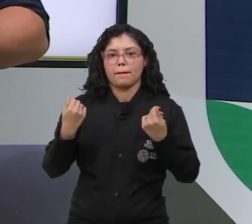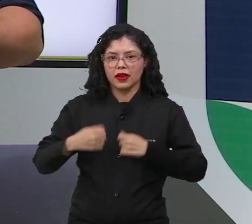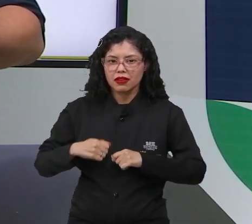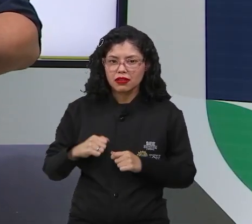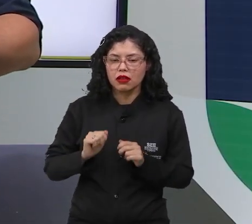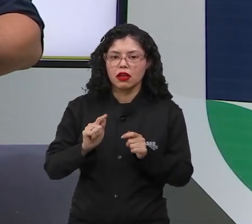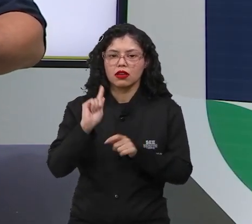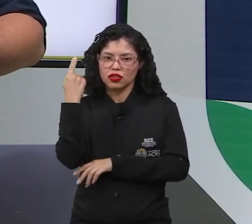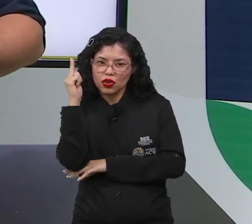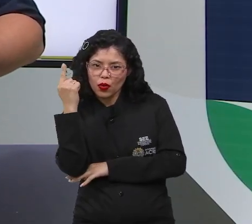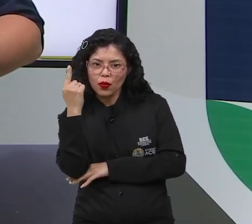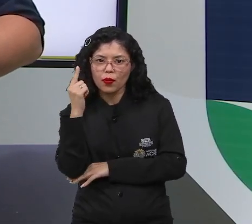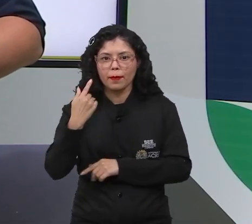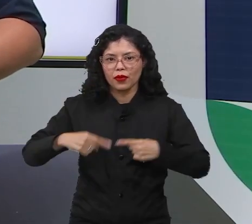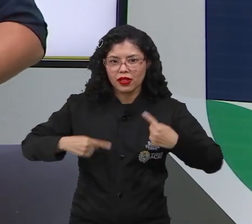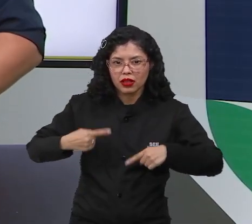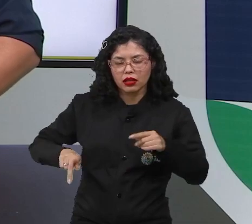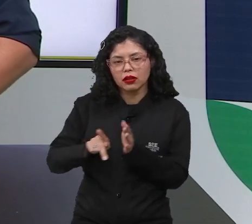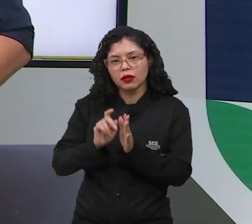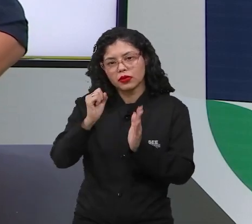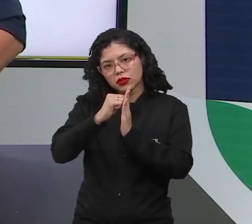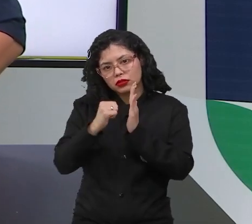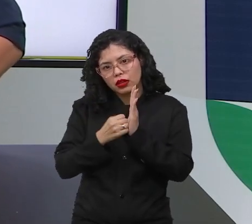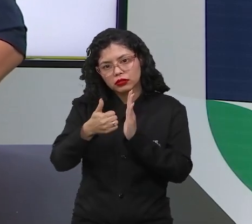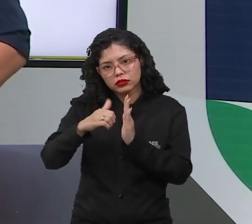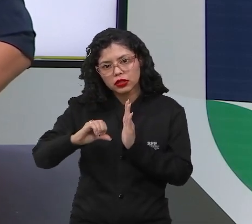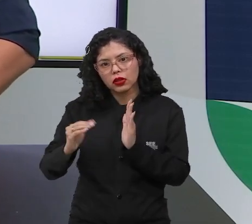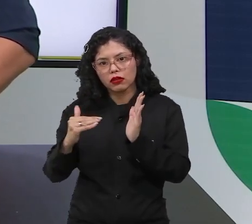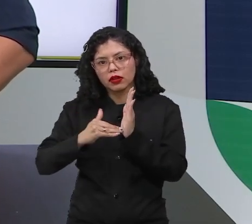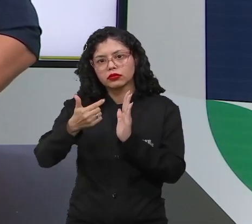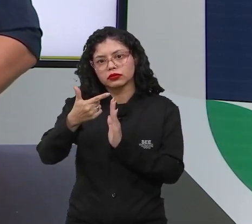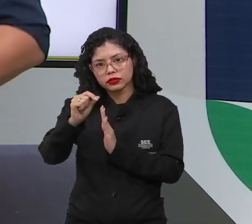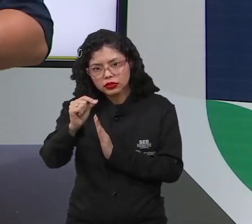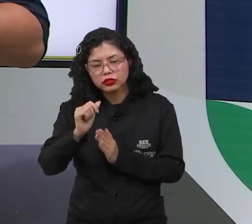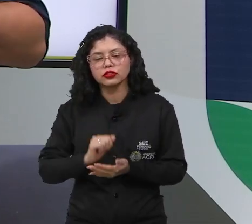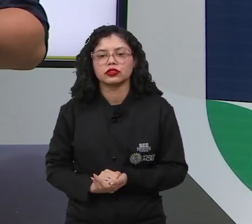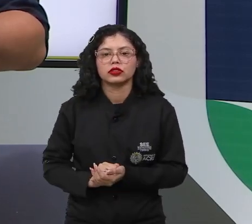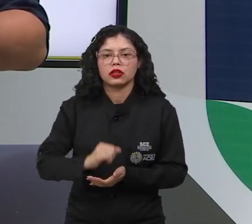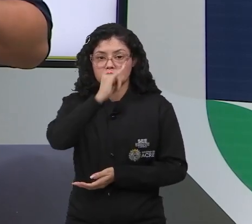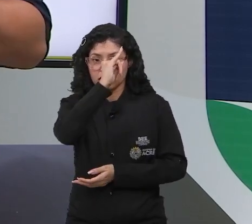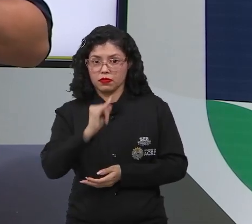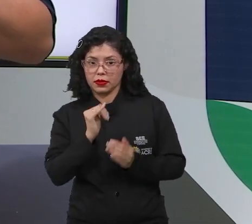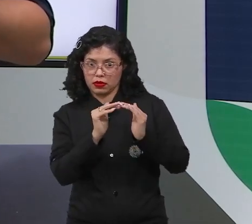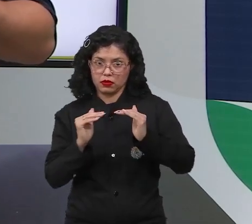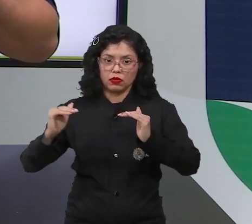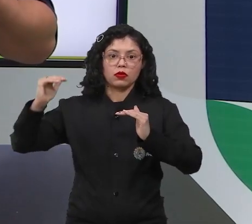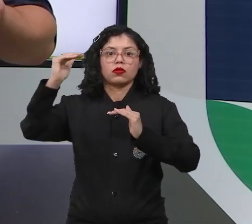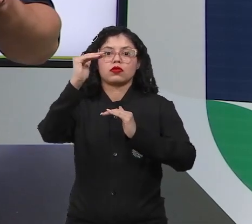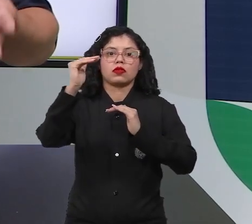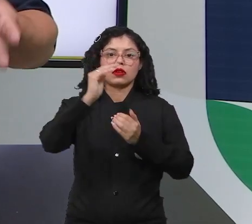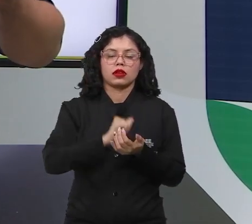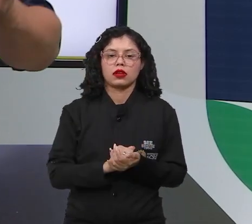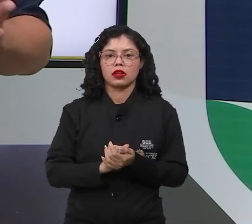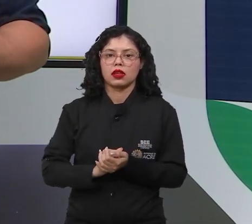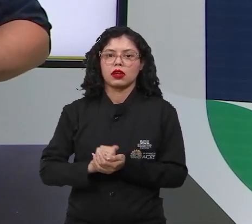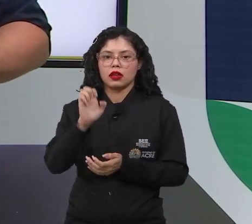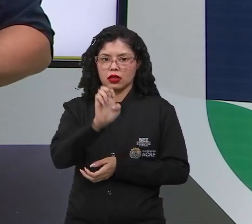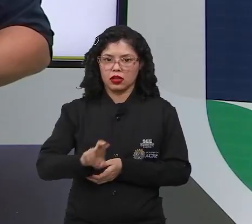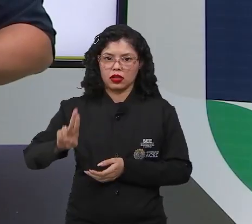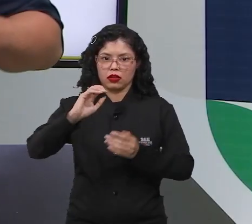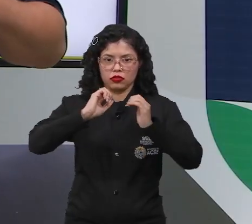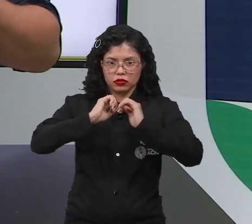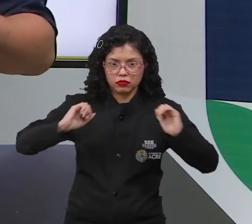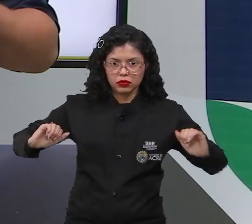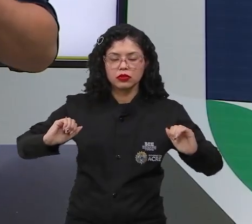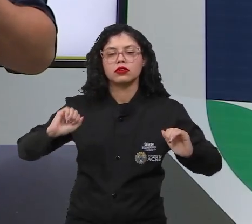divisão geopolítica ali do século XIX para o século XX, no âmbito do imperialismo, onde as potências europeias vão dividir a